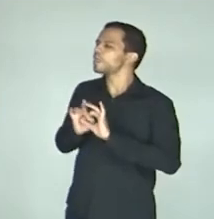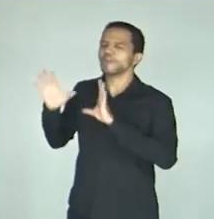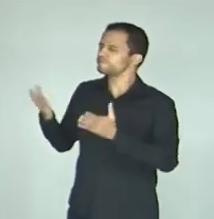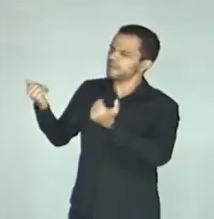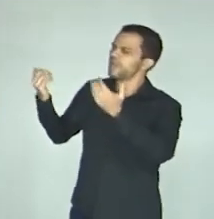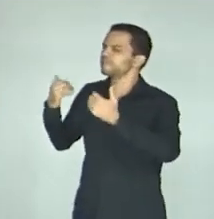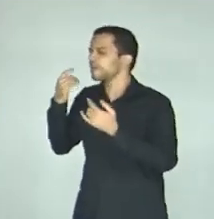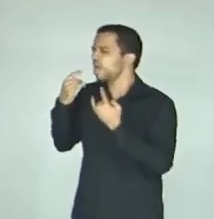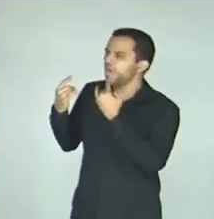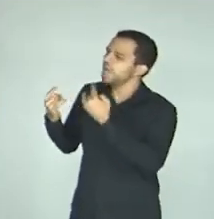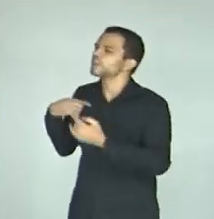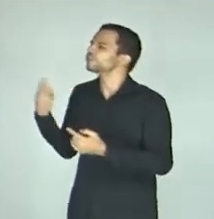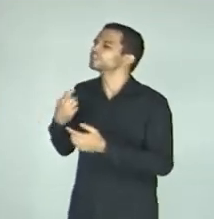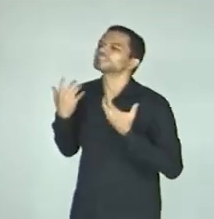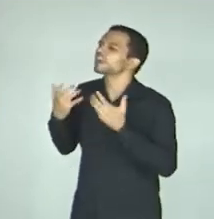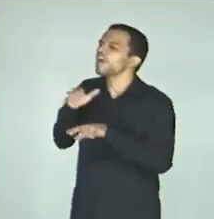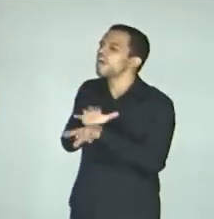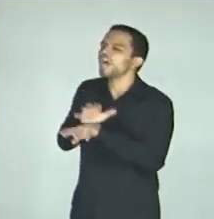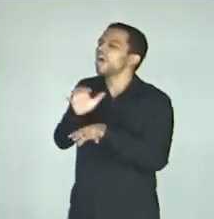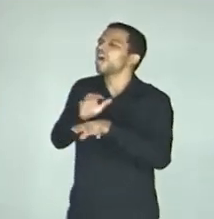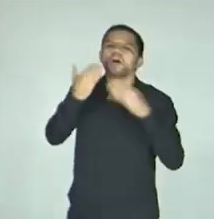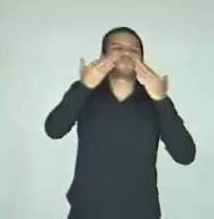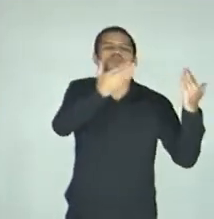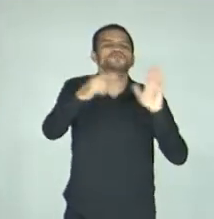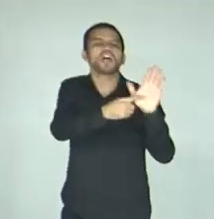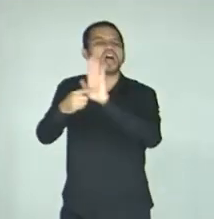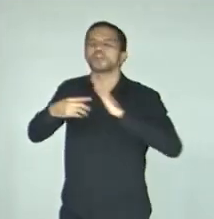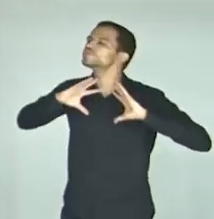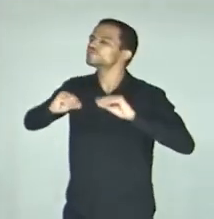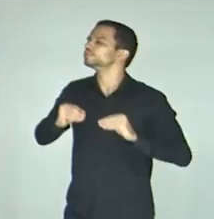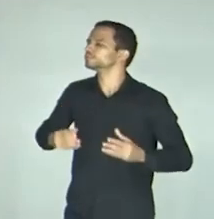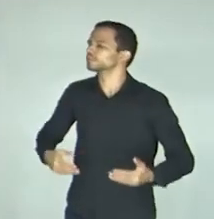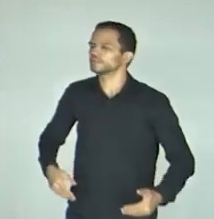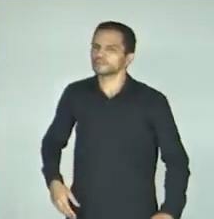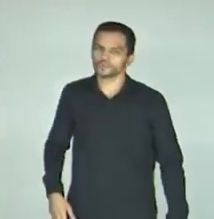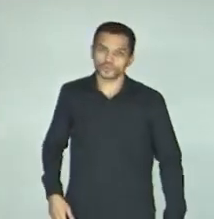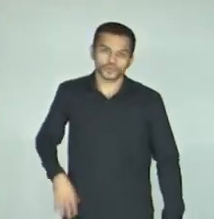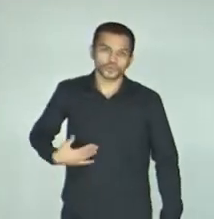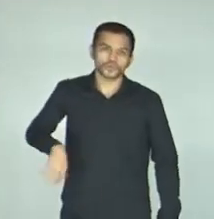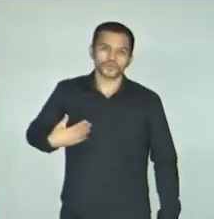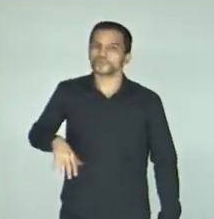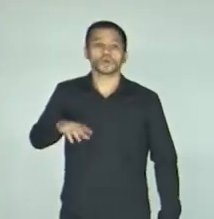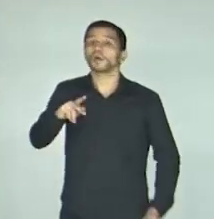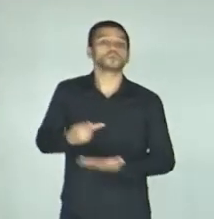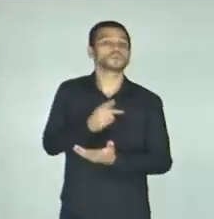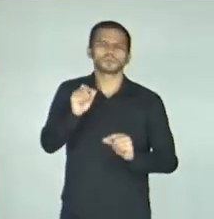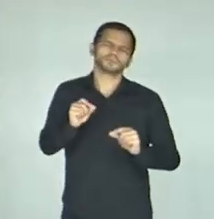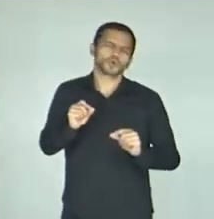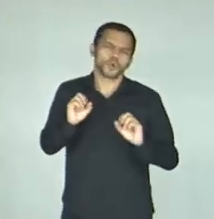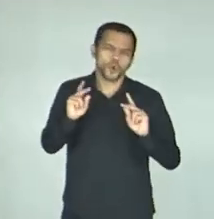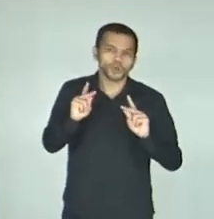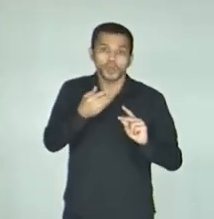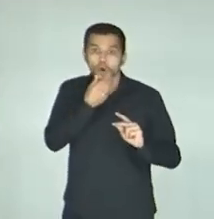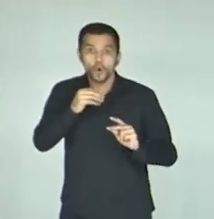praça hoje nós vamos fazer sexo com eles aqui na frente todo mundo E aí até aí tá